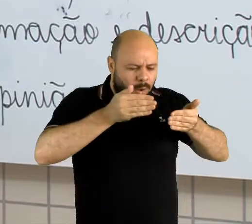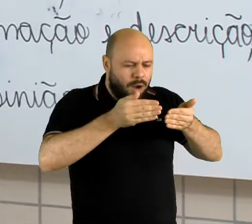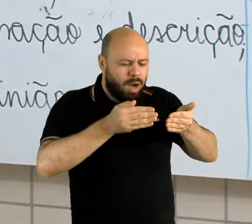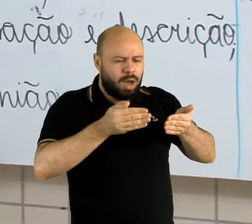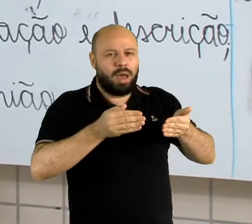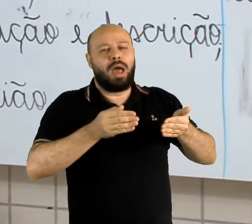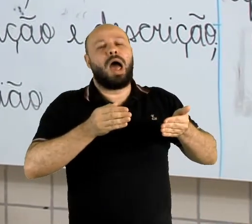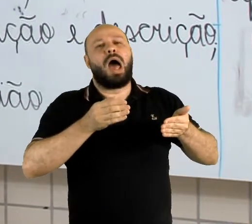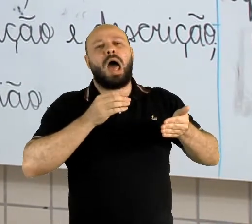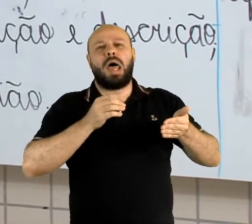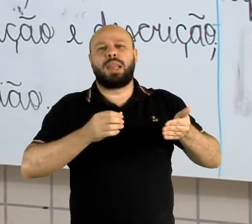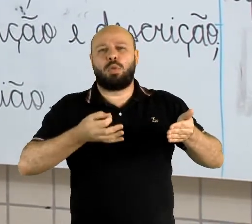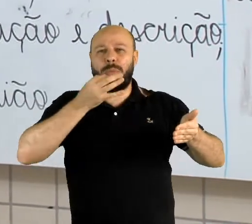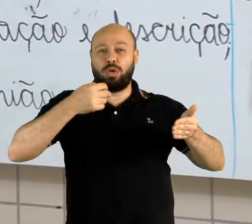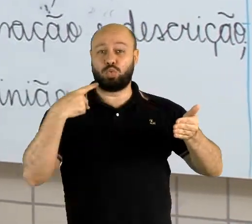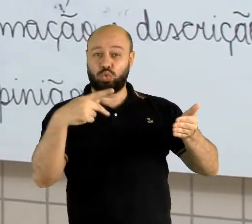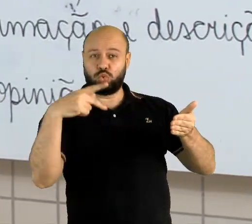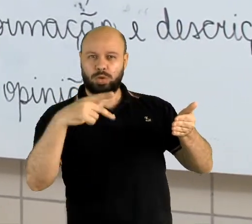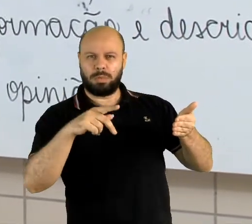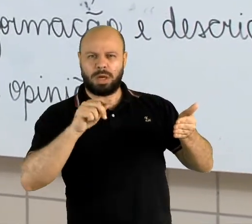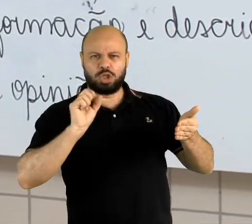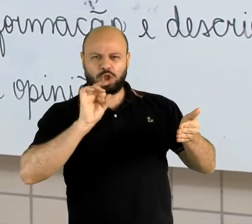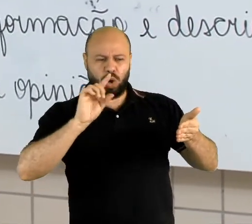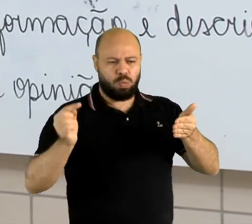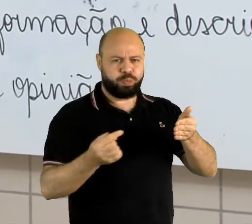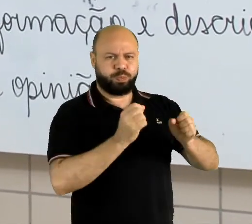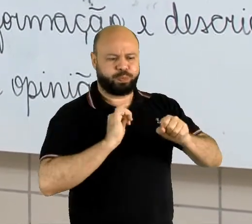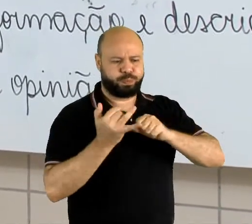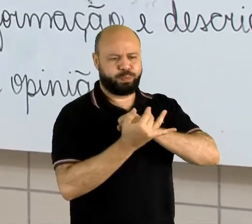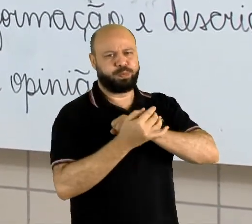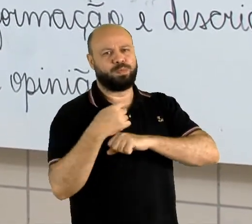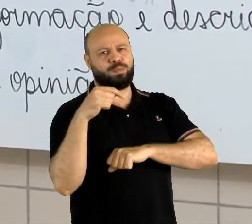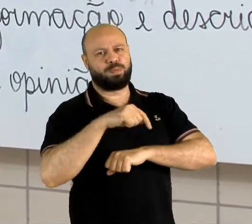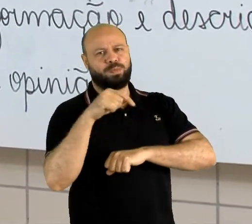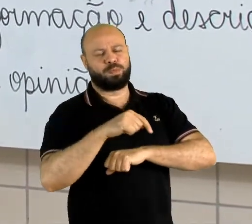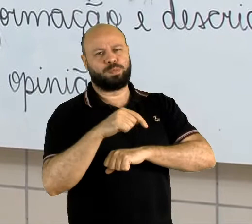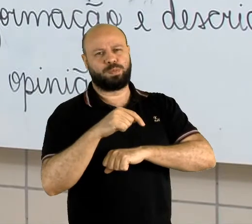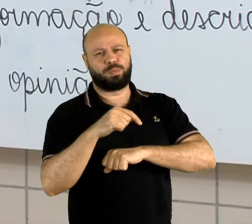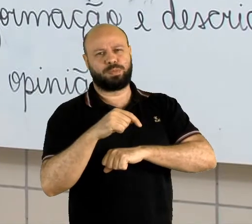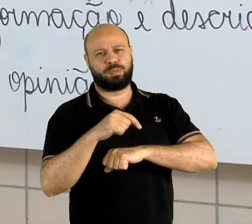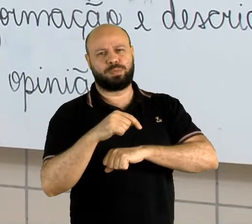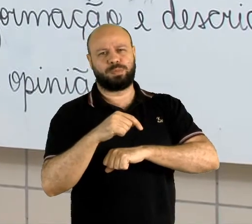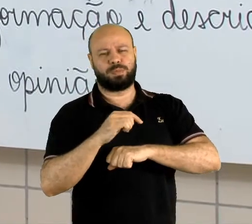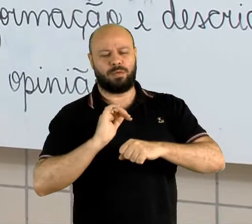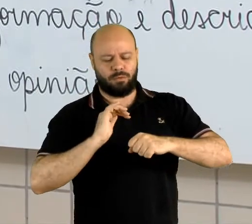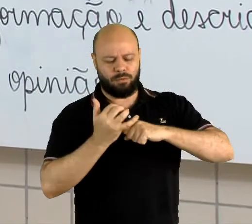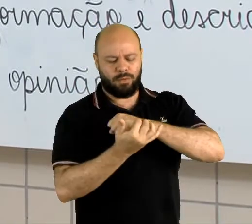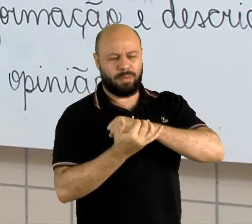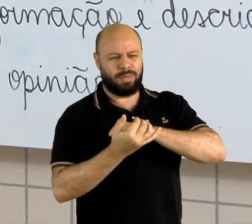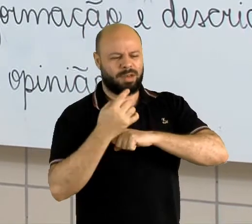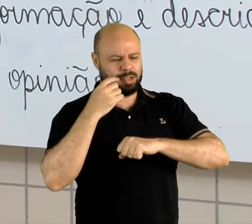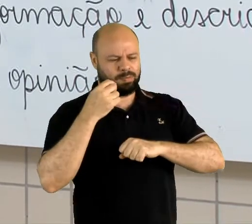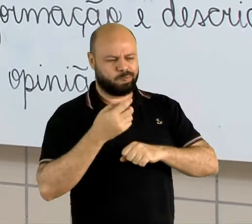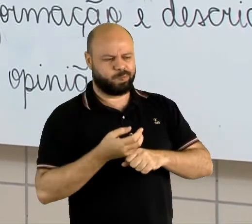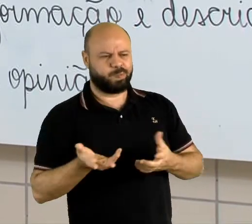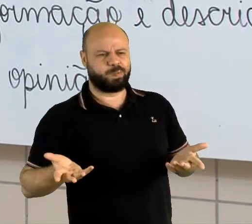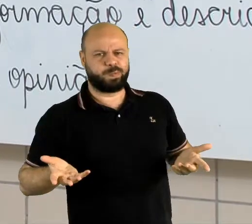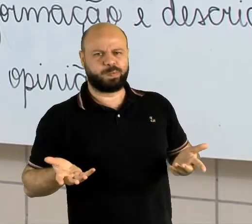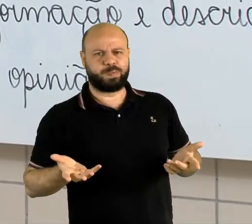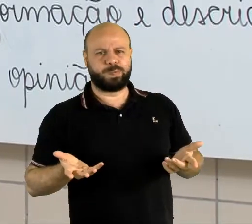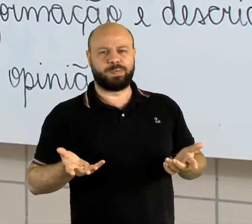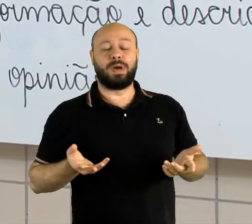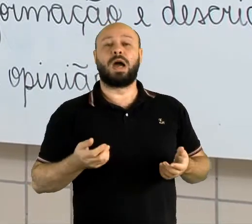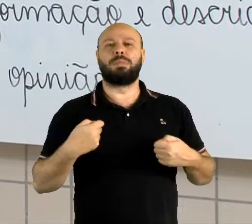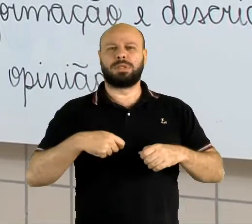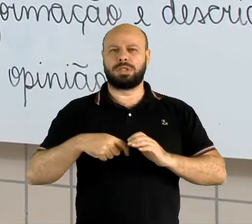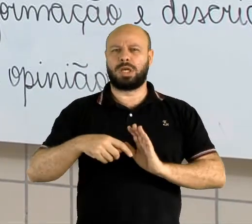acordo com a daquele veículo de comunicação. Então, sempre quando a gente lê um texto,